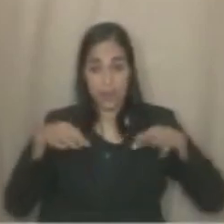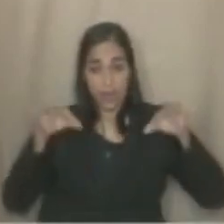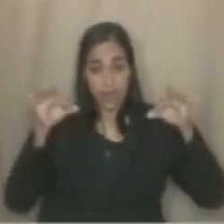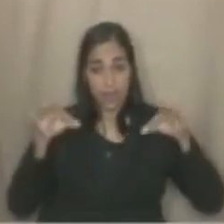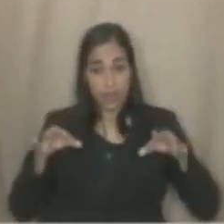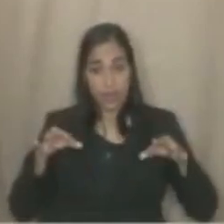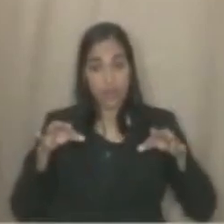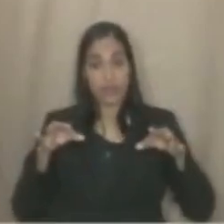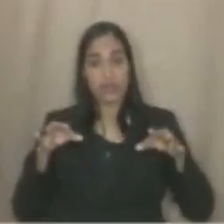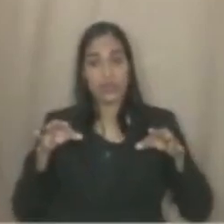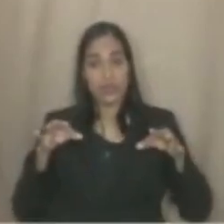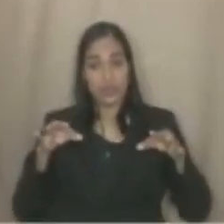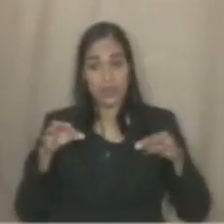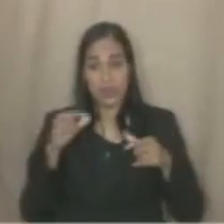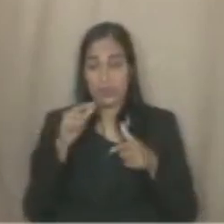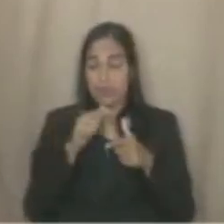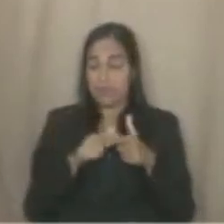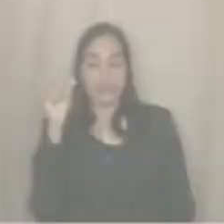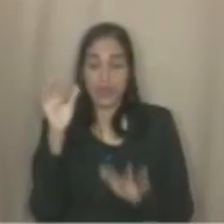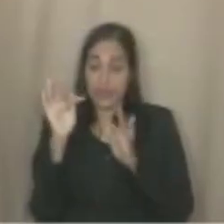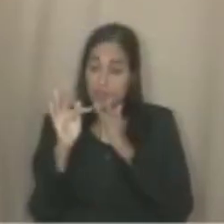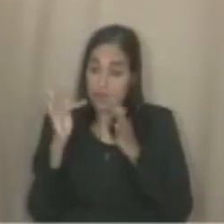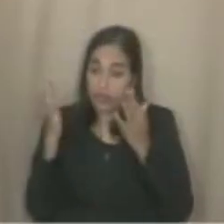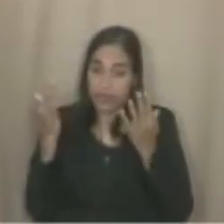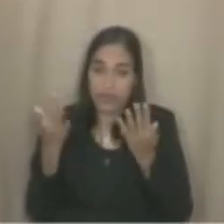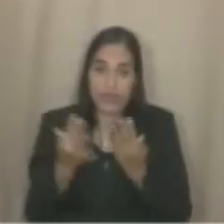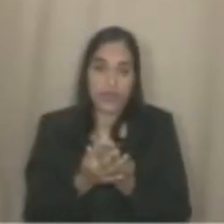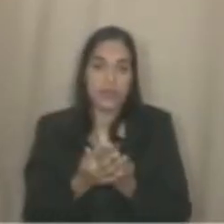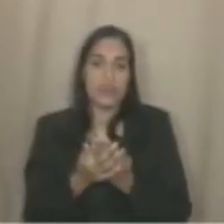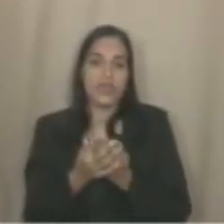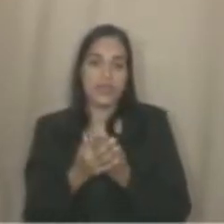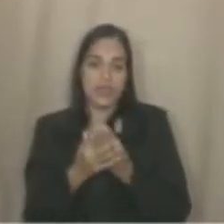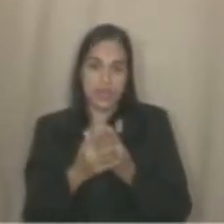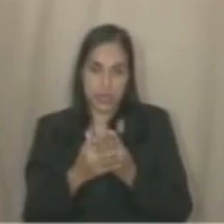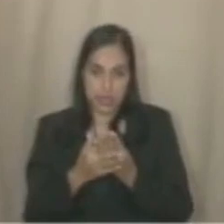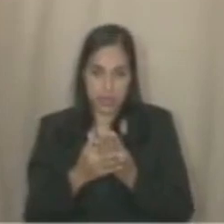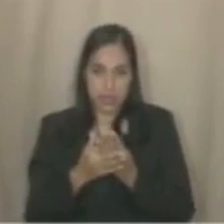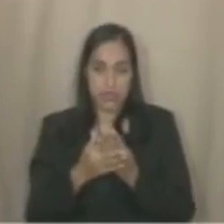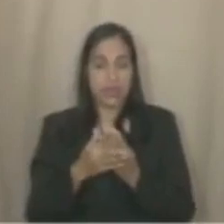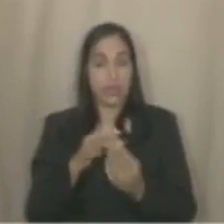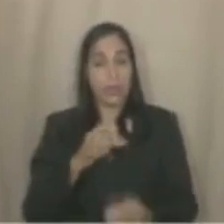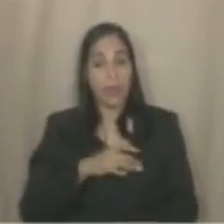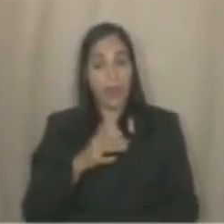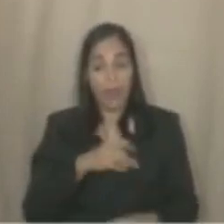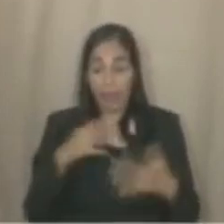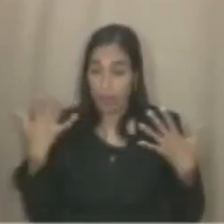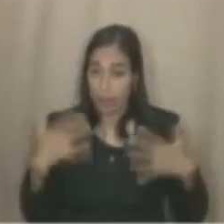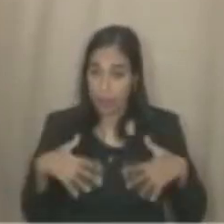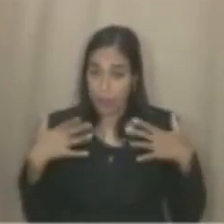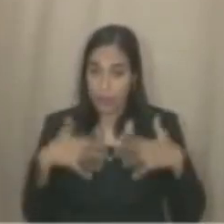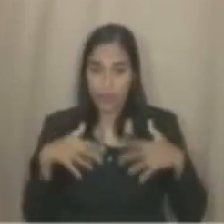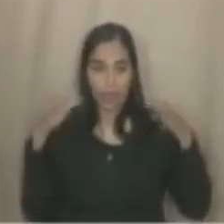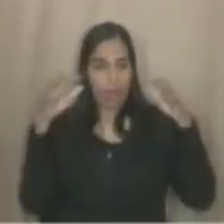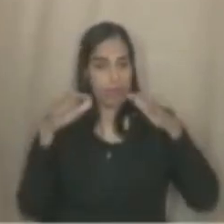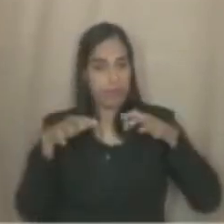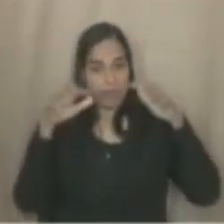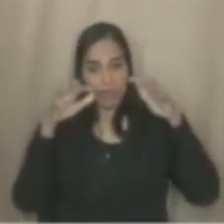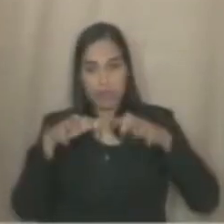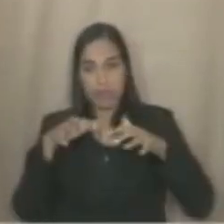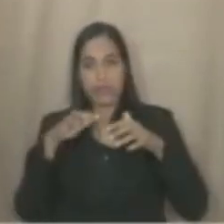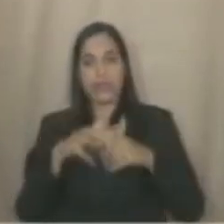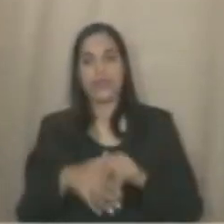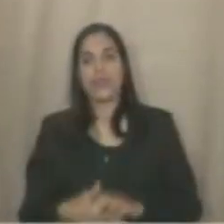está numa situação, eu vou dizer, insalubre. Não estão dormindo, com medo constante, qualquer chuva que acontece,